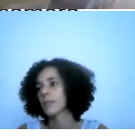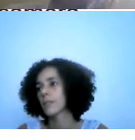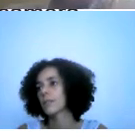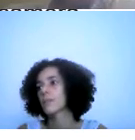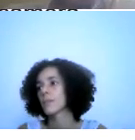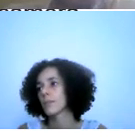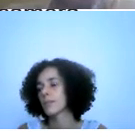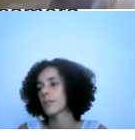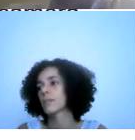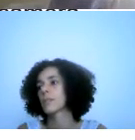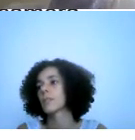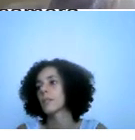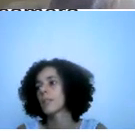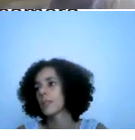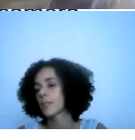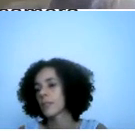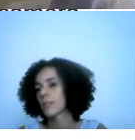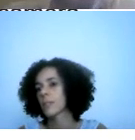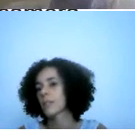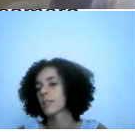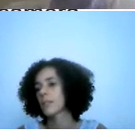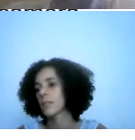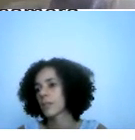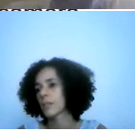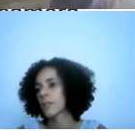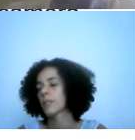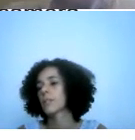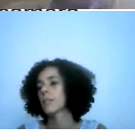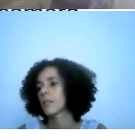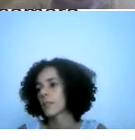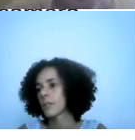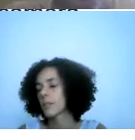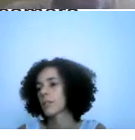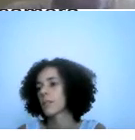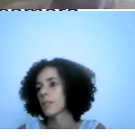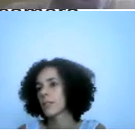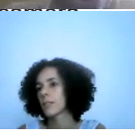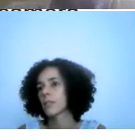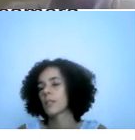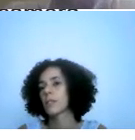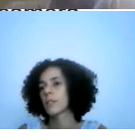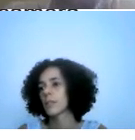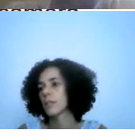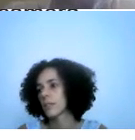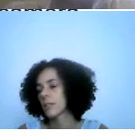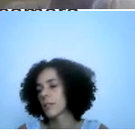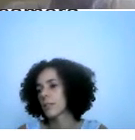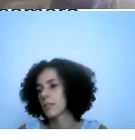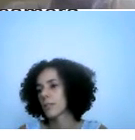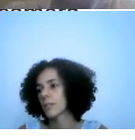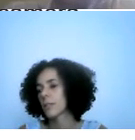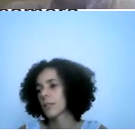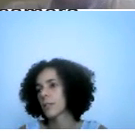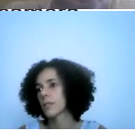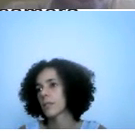muito rápido e produzem grande quantidade de propágulos, como sementes ou filhotes, entre outros. Armazenam grande quantidade de